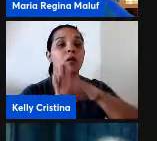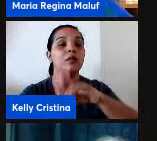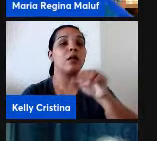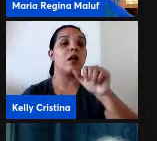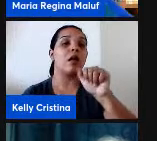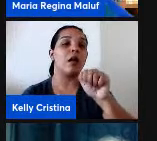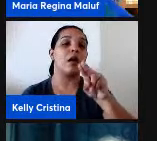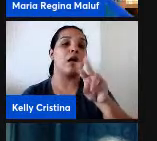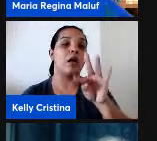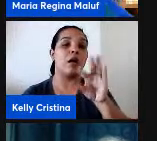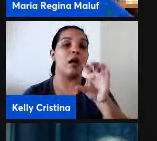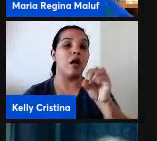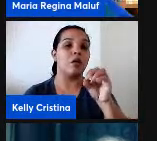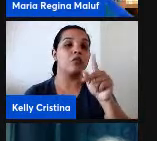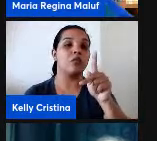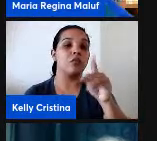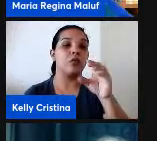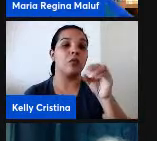que foi